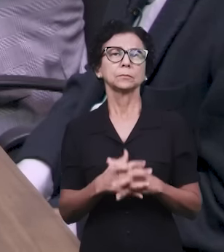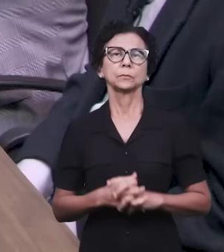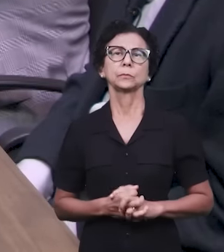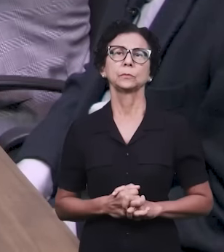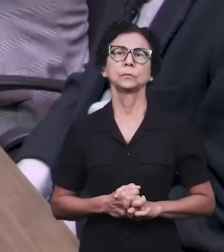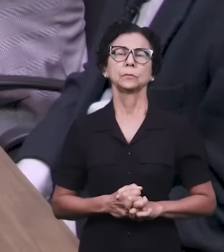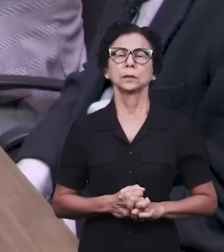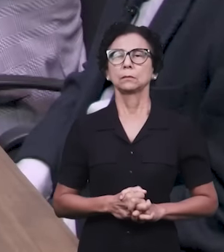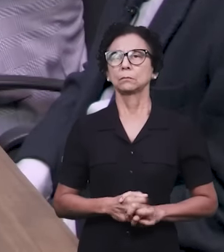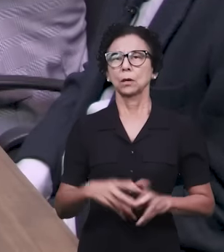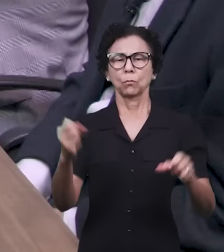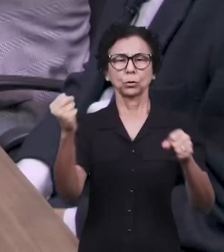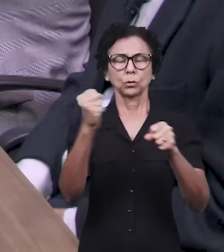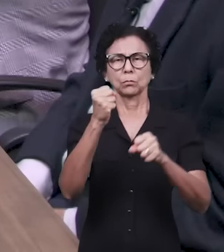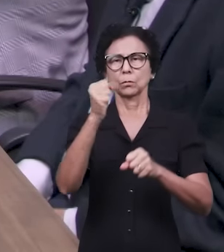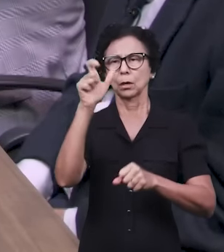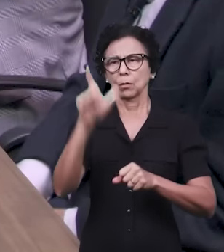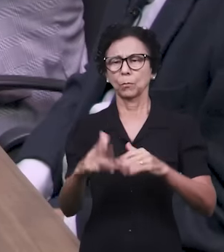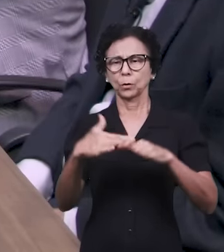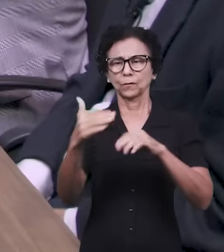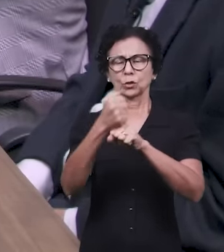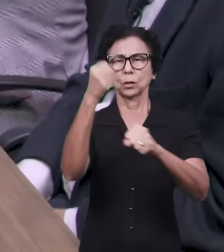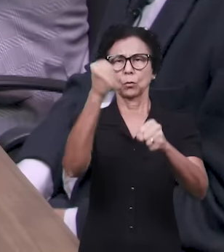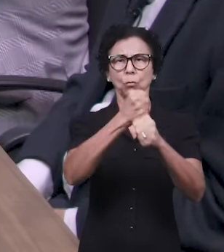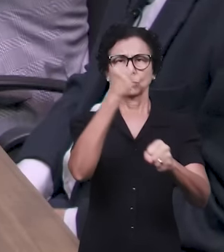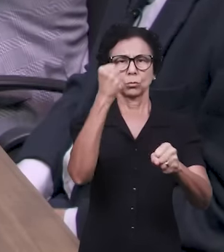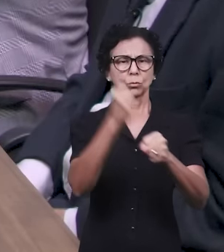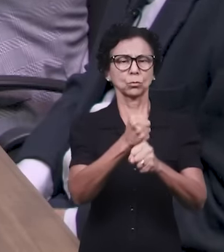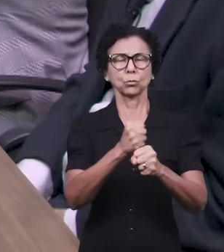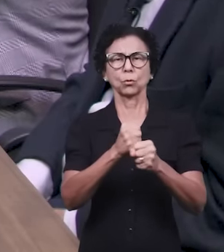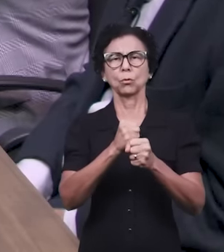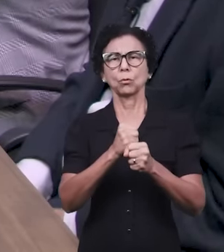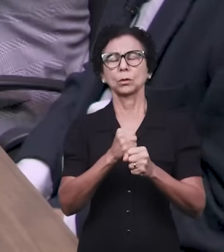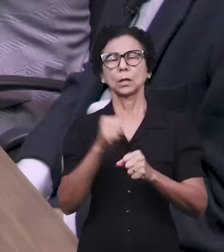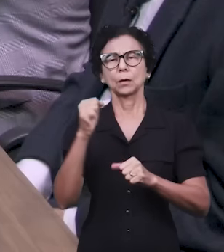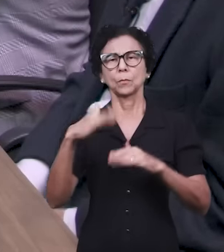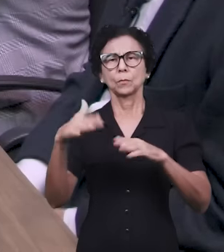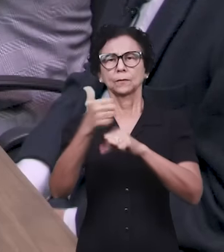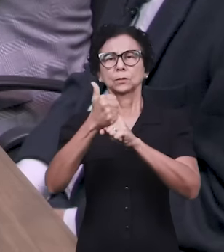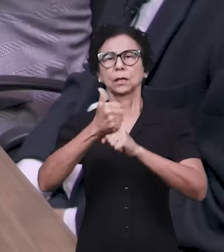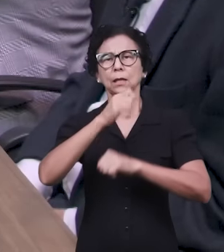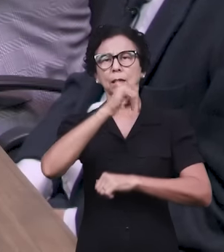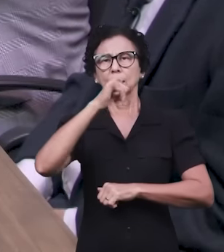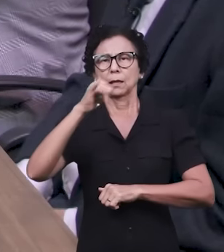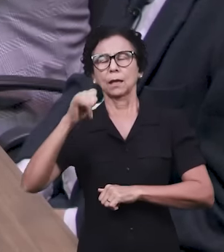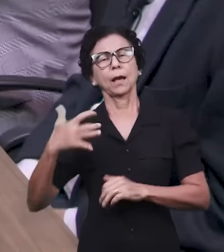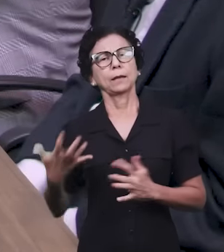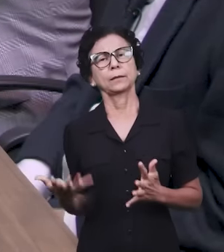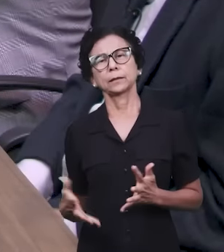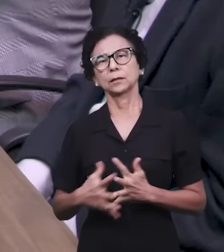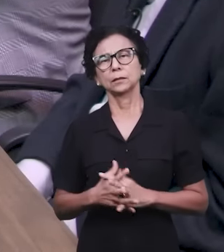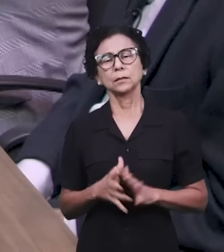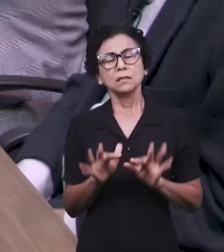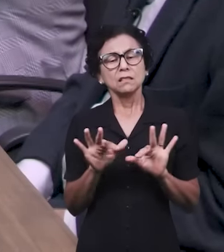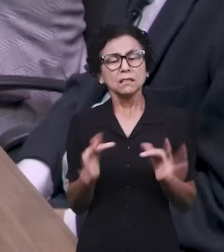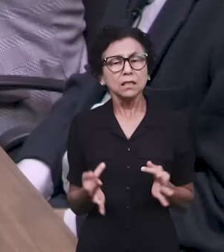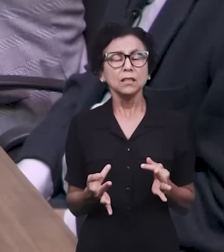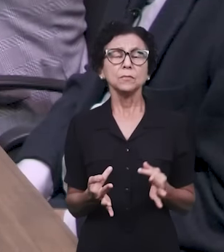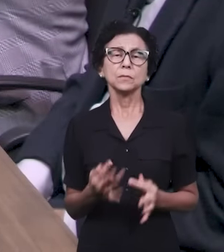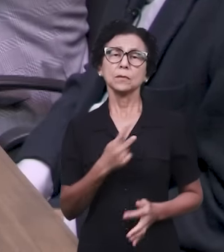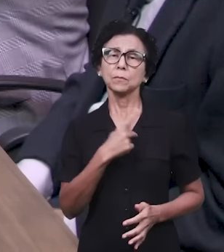o pedreiro, temos o eletricista, e nós fazemos isso de uma maneira, nós temos pastores hoje que são de